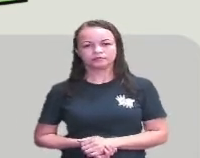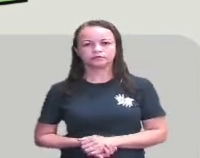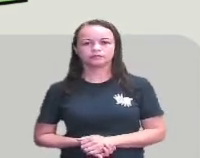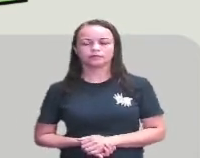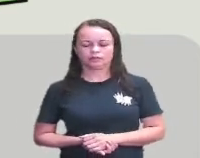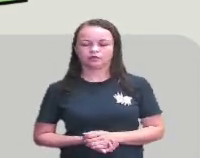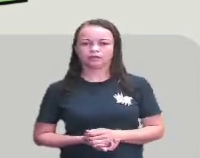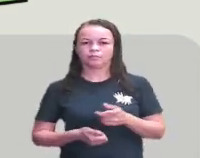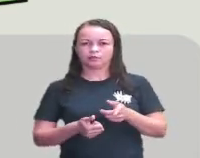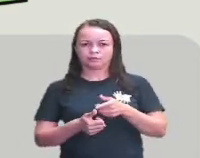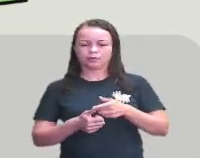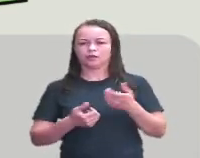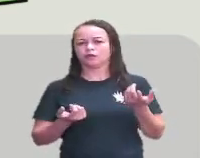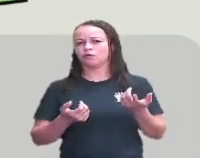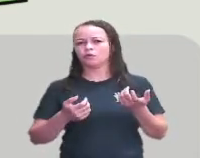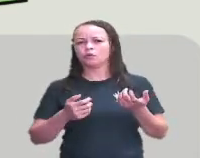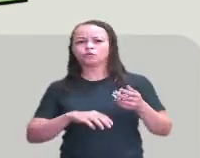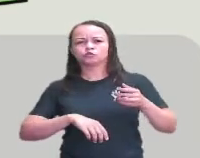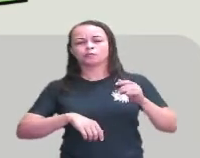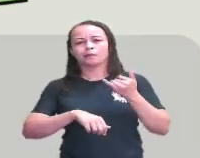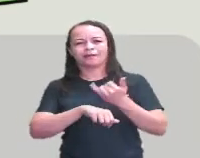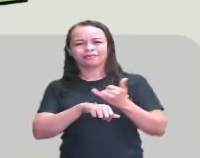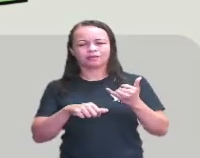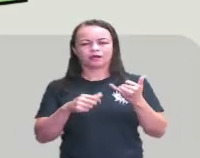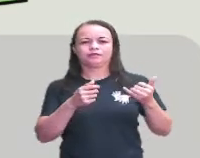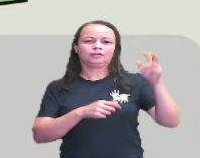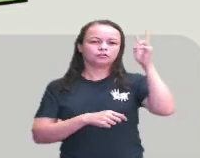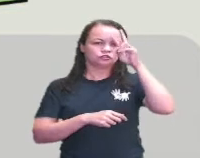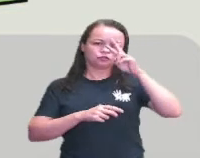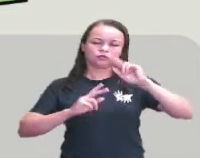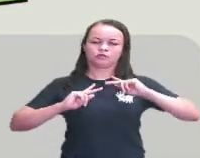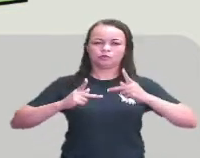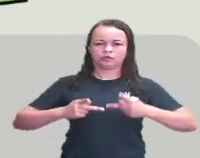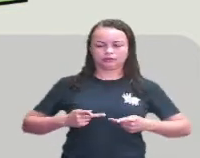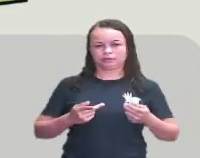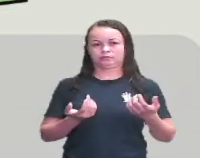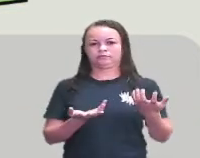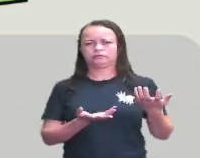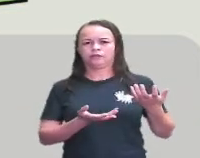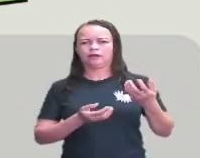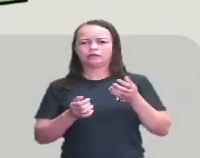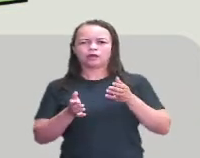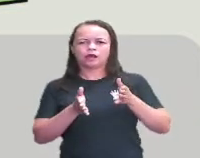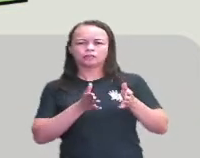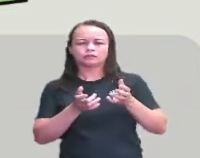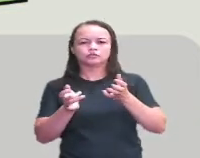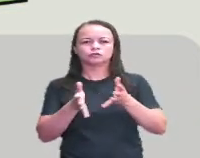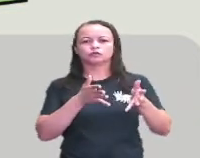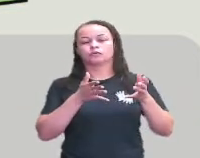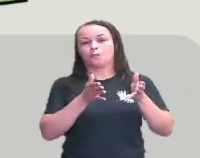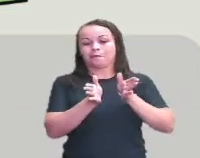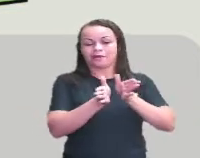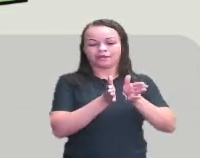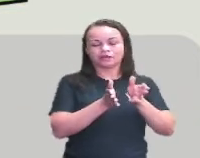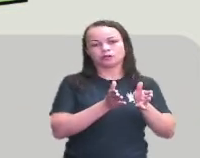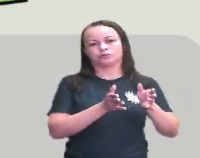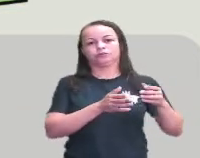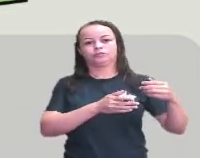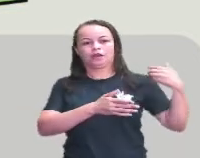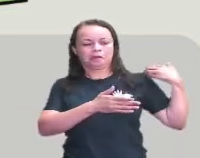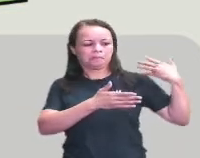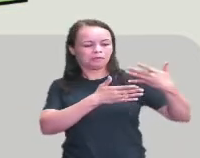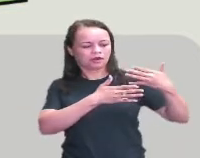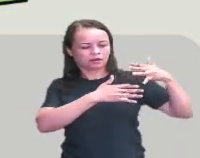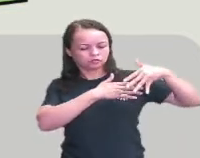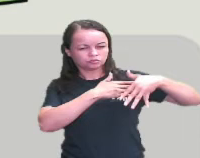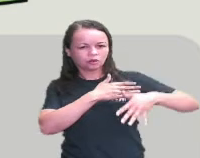Primeiramente, os metais e a história da humanidade. A idade dos metais corresponde ao último período da pré-história,